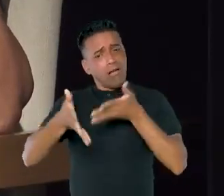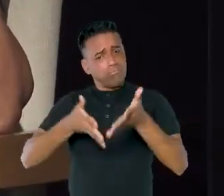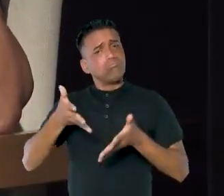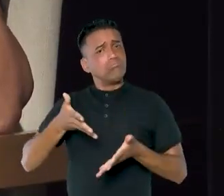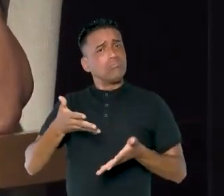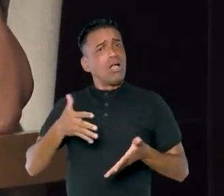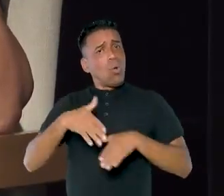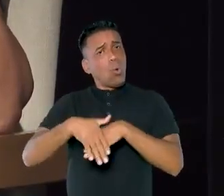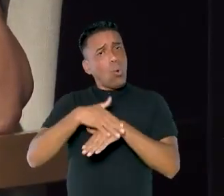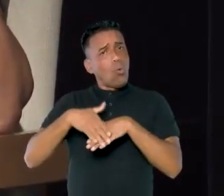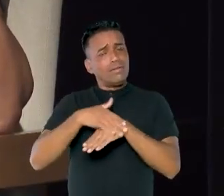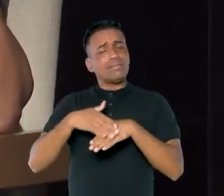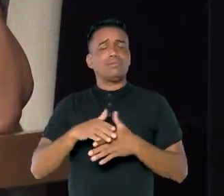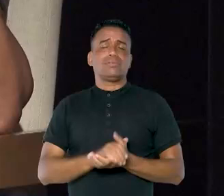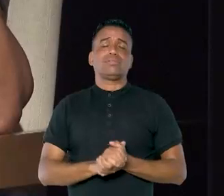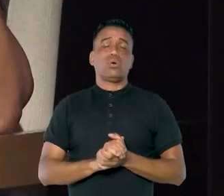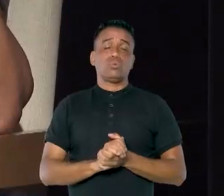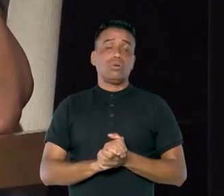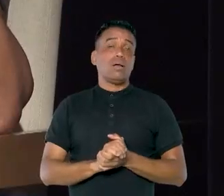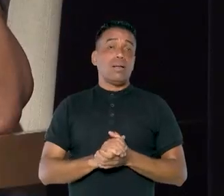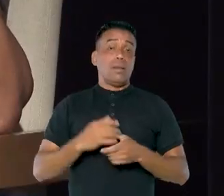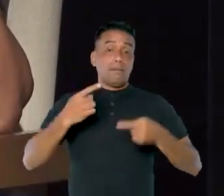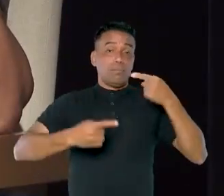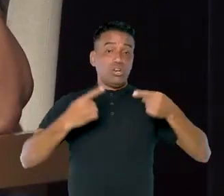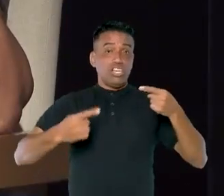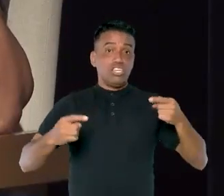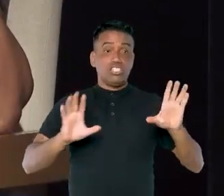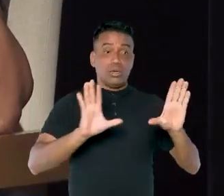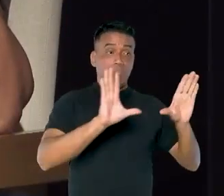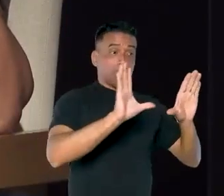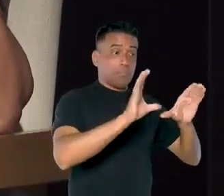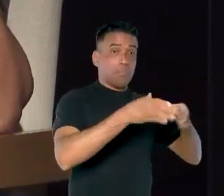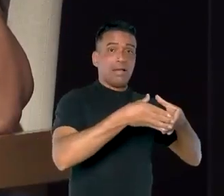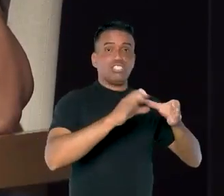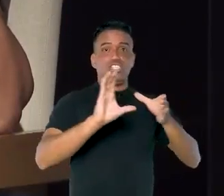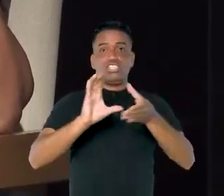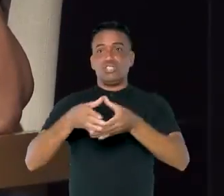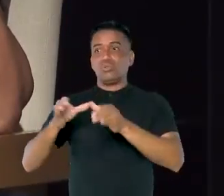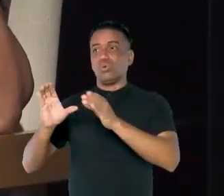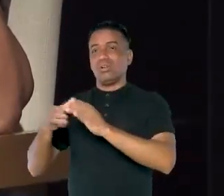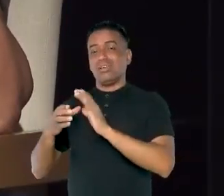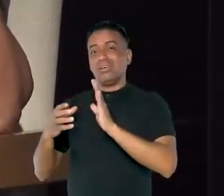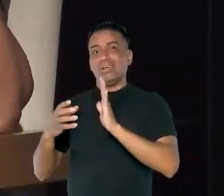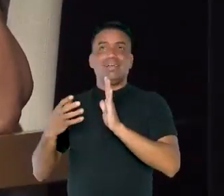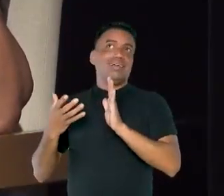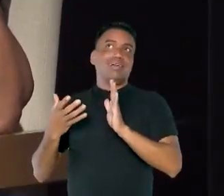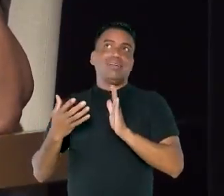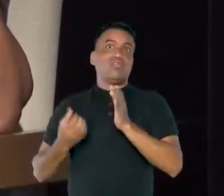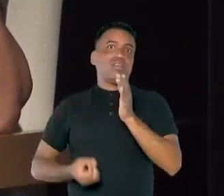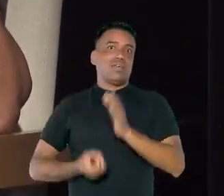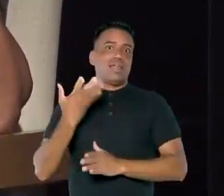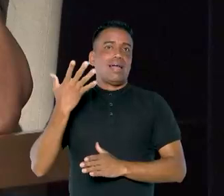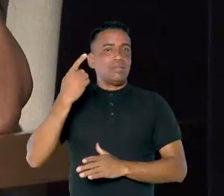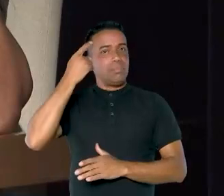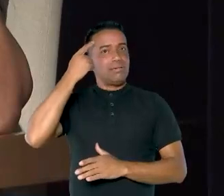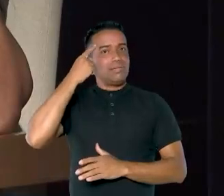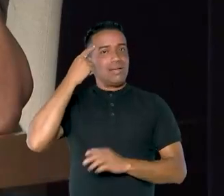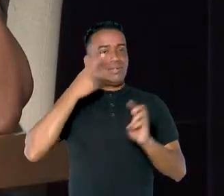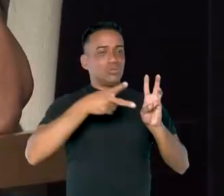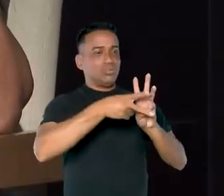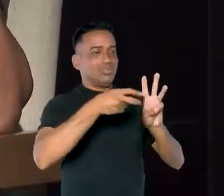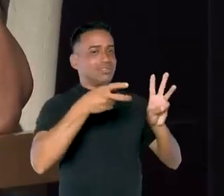a política partidária, no Brasil, nenhuma delas foi criada pensando nos povos